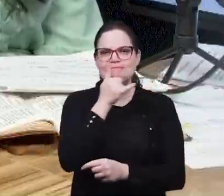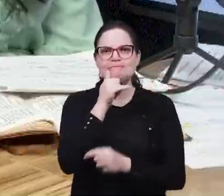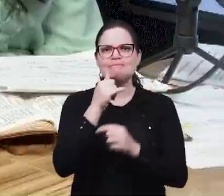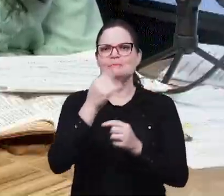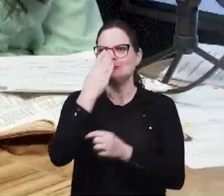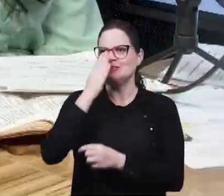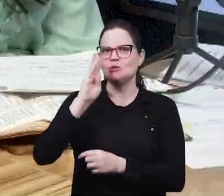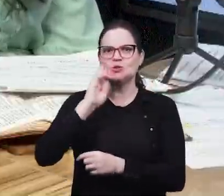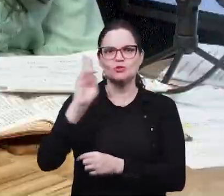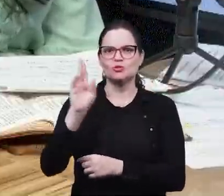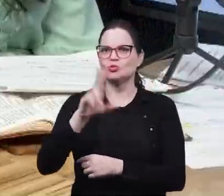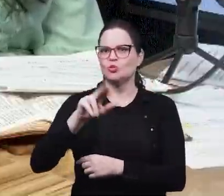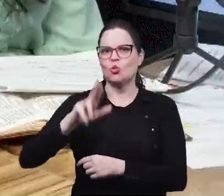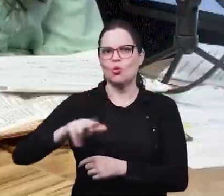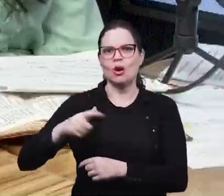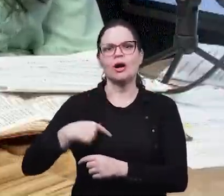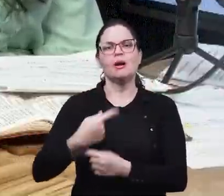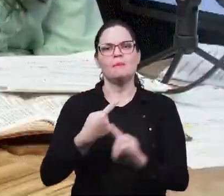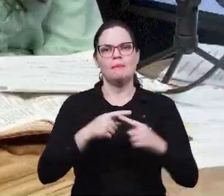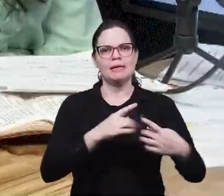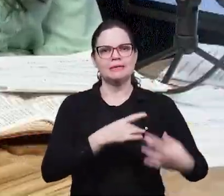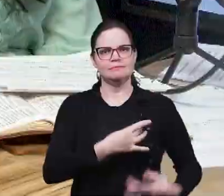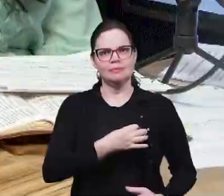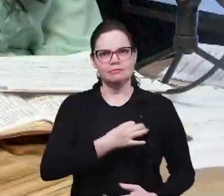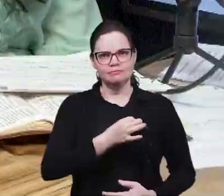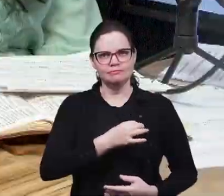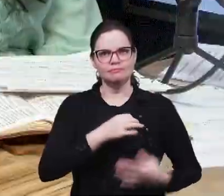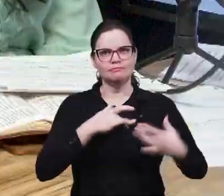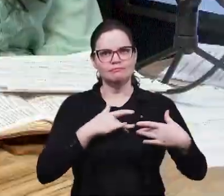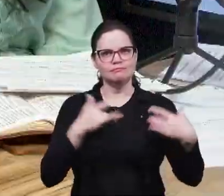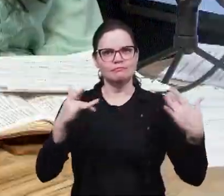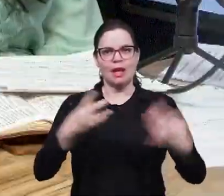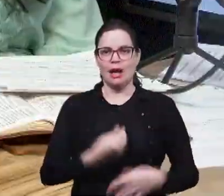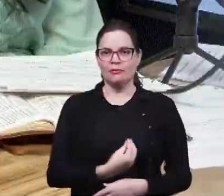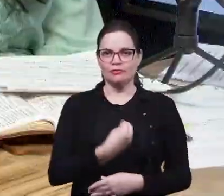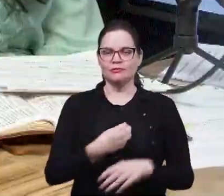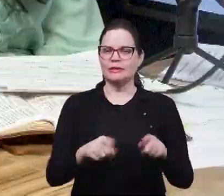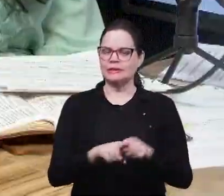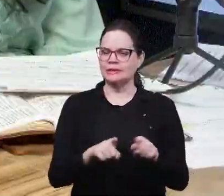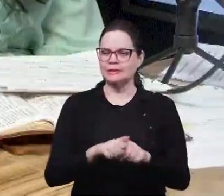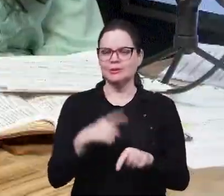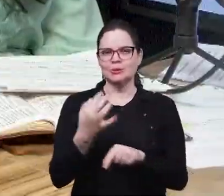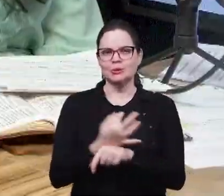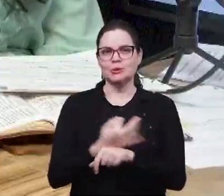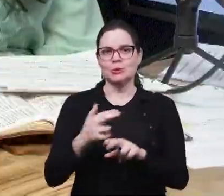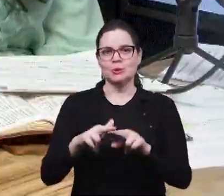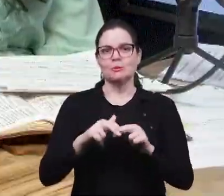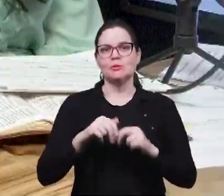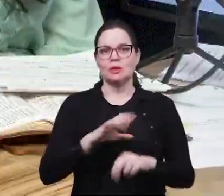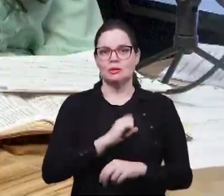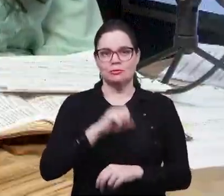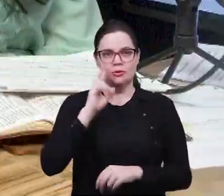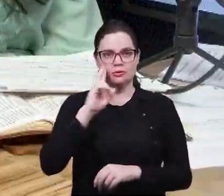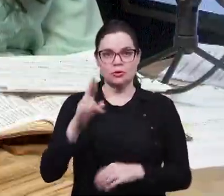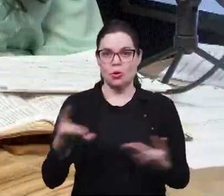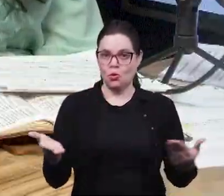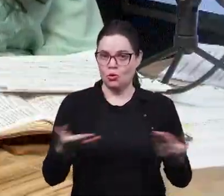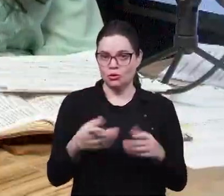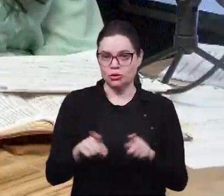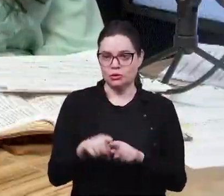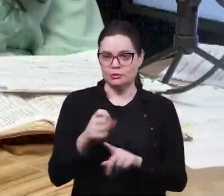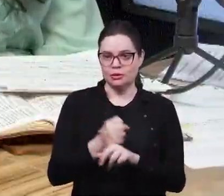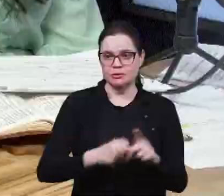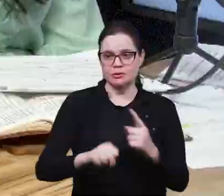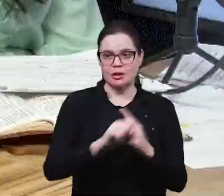na contemporaneidade, os jovens também, o mundo, ele sofre os ataques, mas os ataques não são visíveis à carne, mas sim a